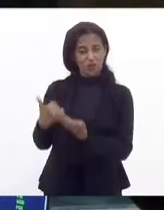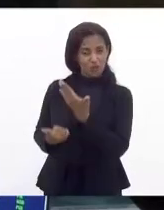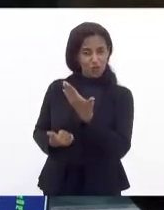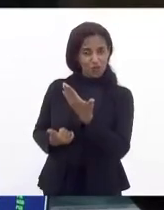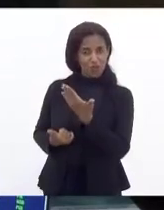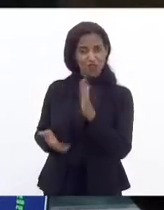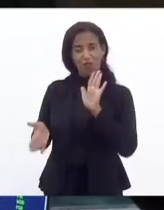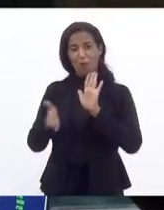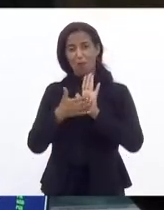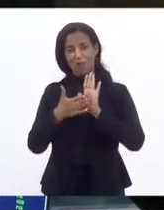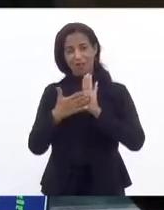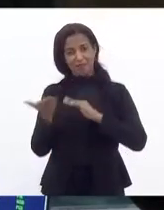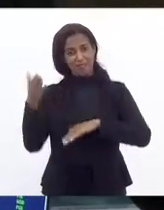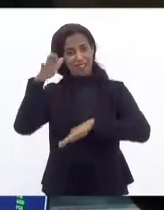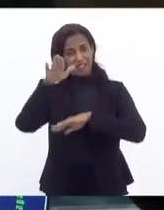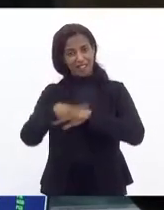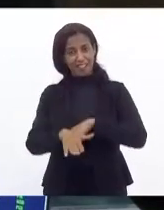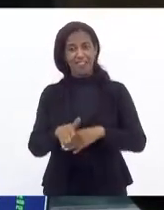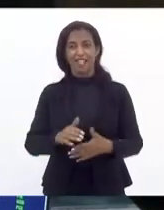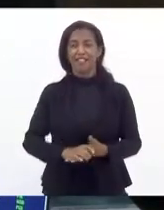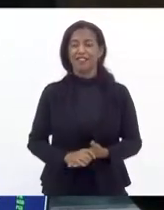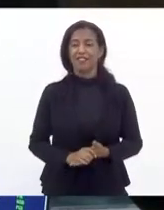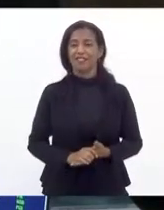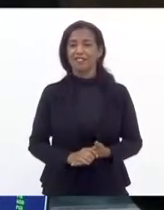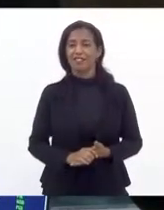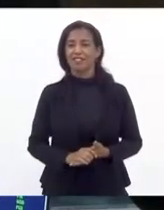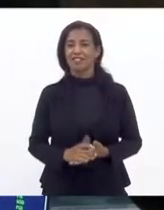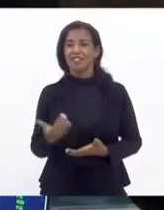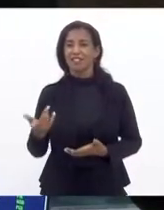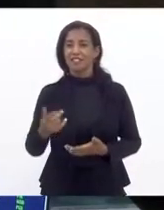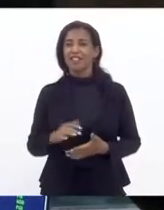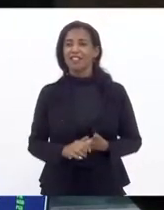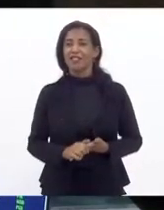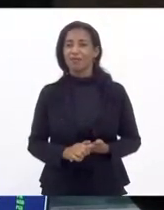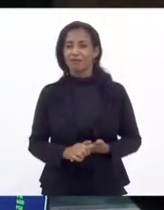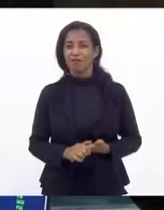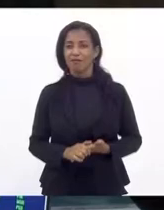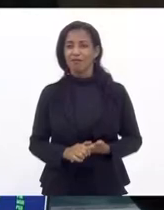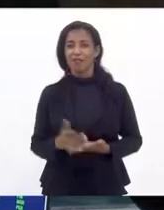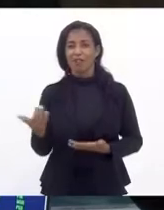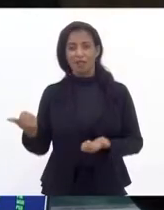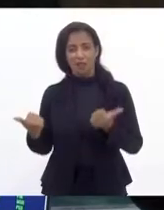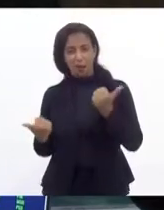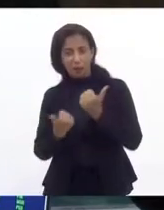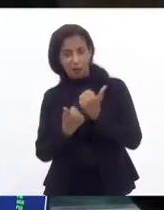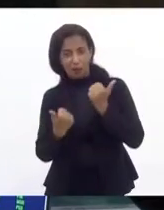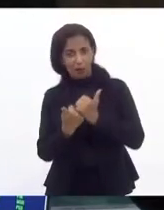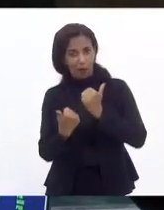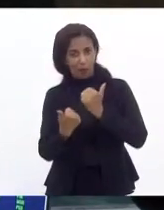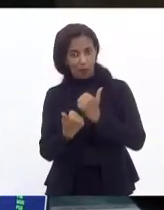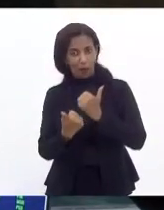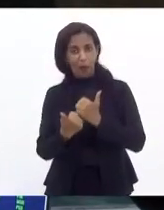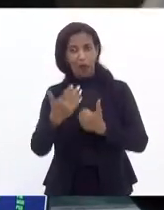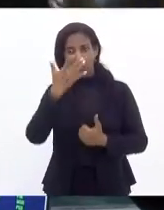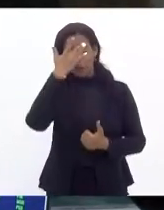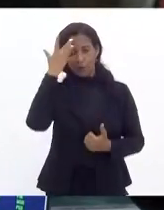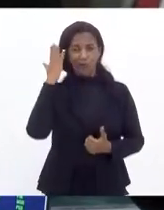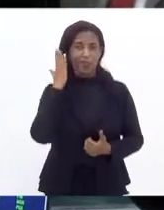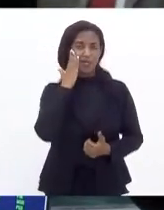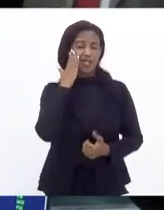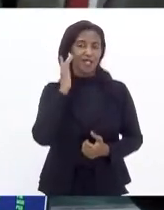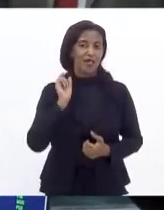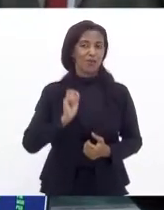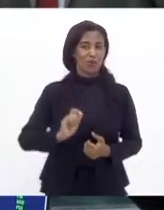Foi o parecerista nessa tarde, nós estivemos aqui dando a cobertura, né, deputado Valdec? Dando a cobertura para aqueles que estão no interior sabem o que